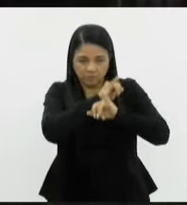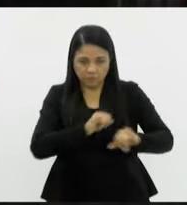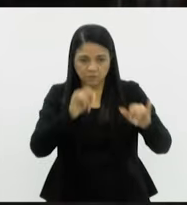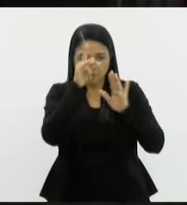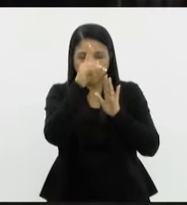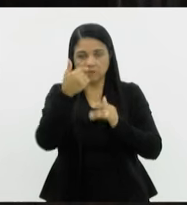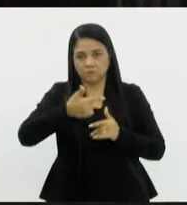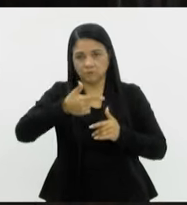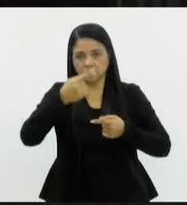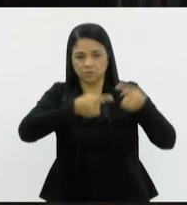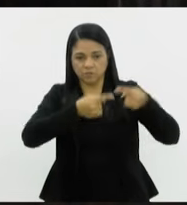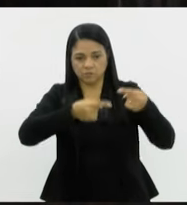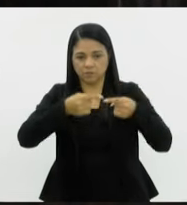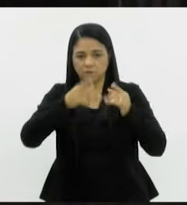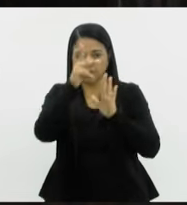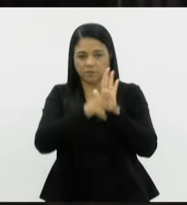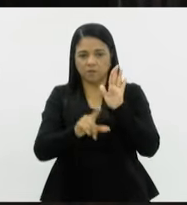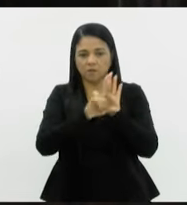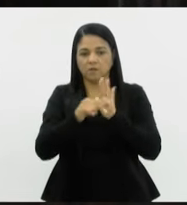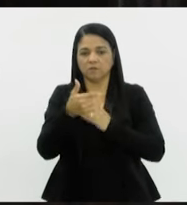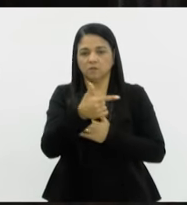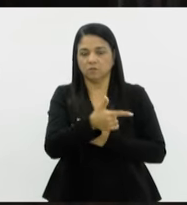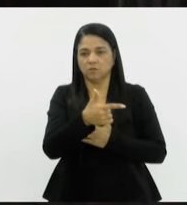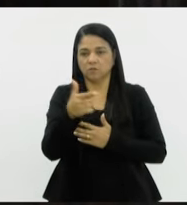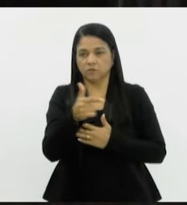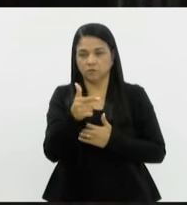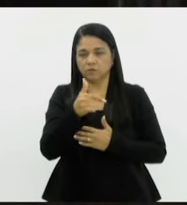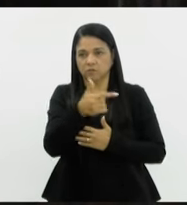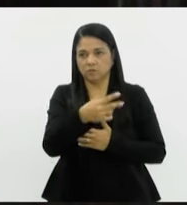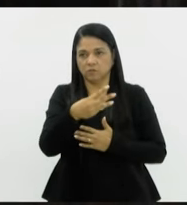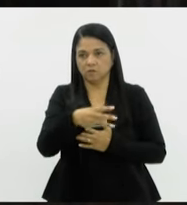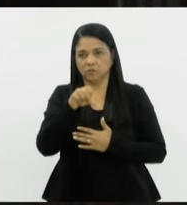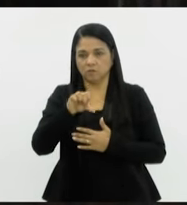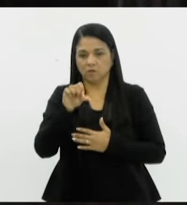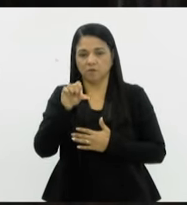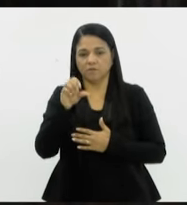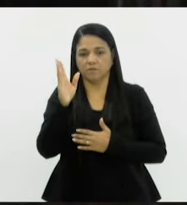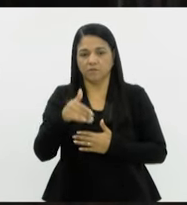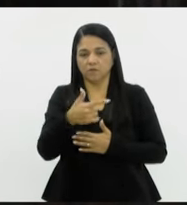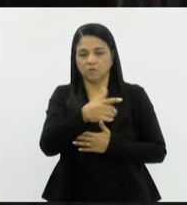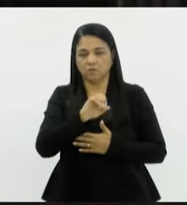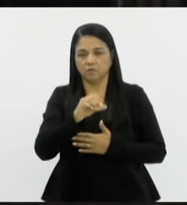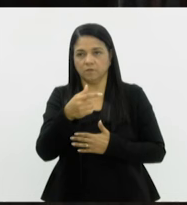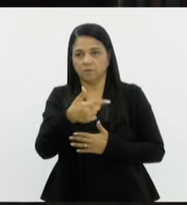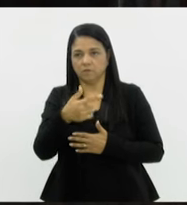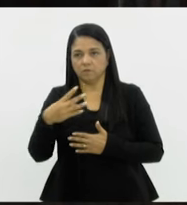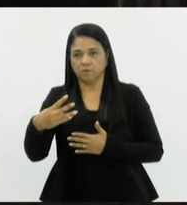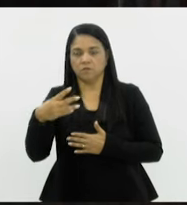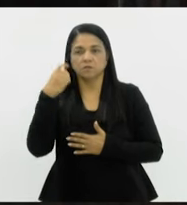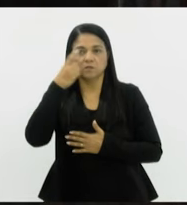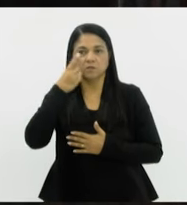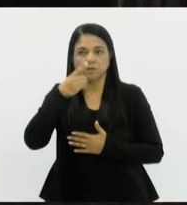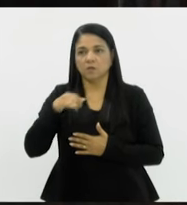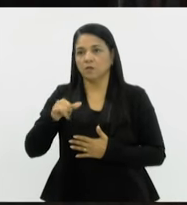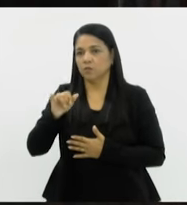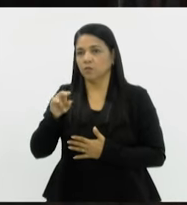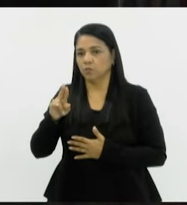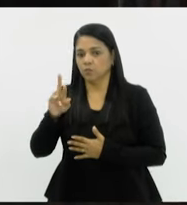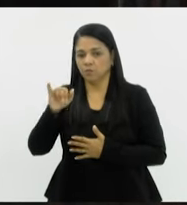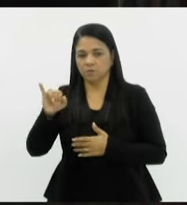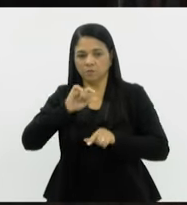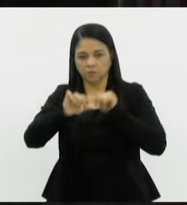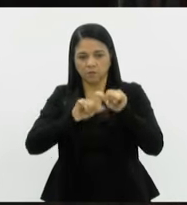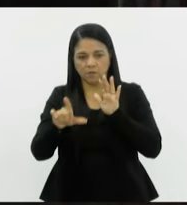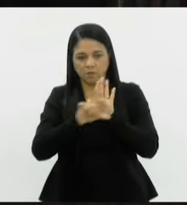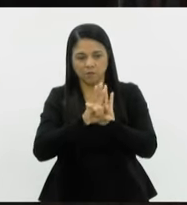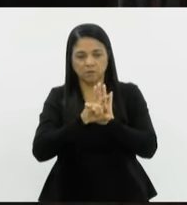Anuncio, em segunda discussão, projeto de lei número 2239 de 2023, de autoria do deputado Yuri, que altera o anexo